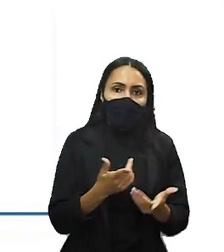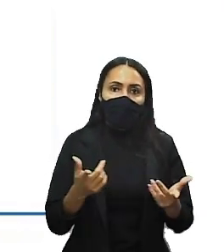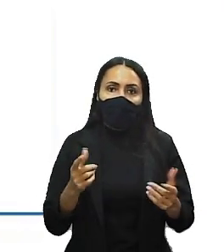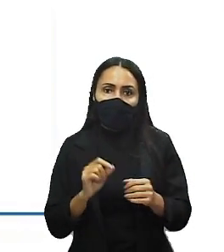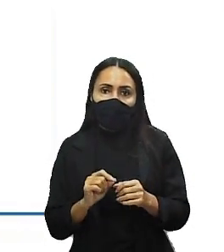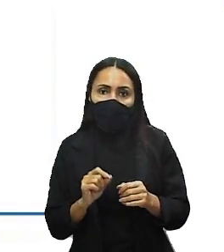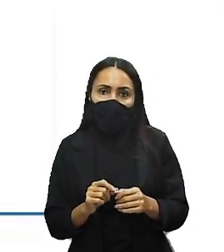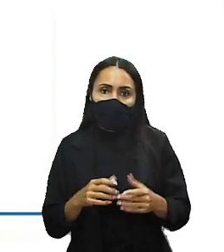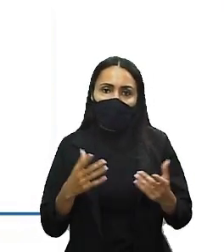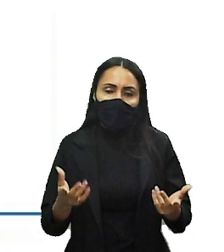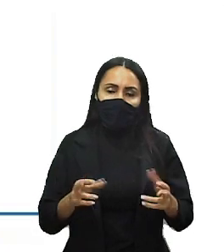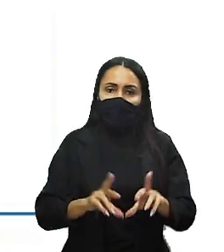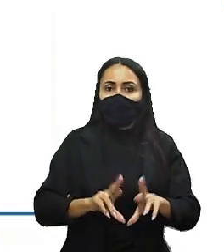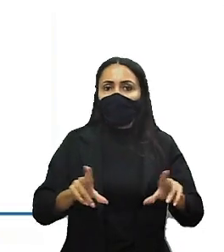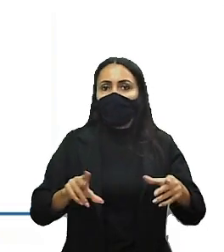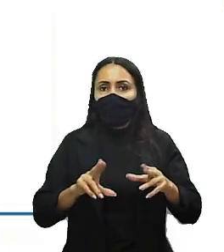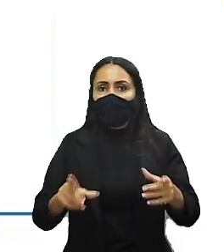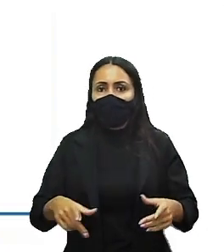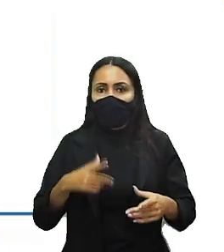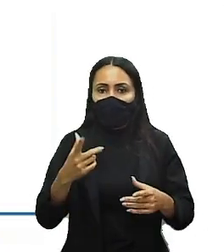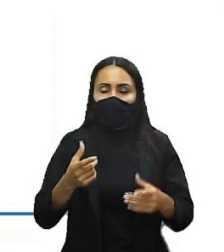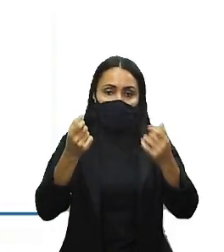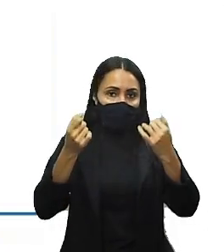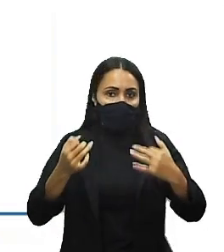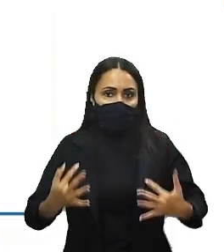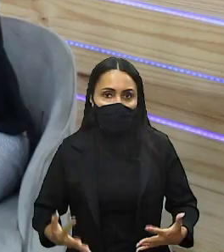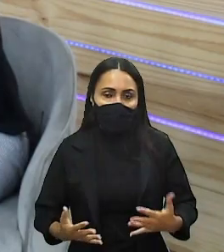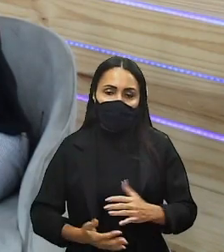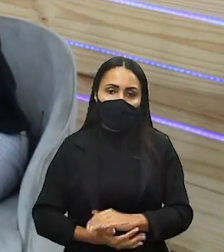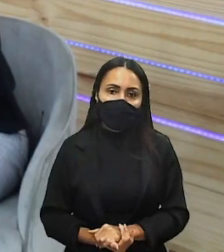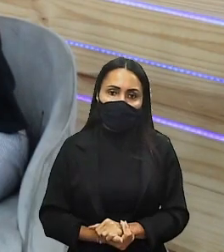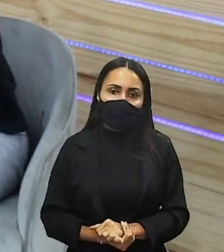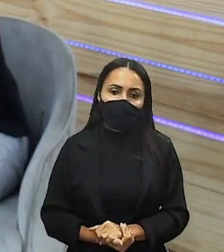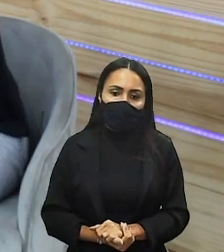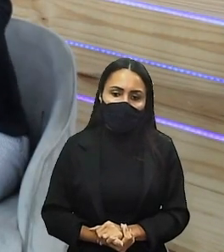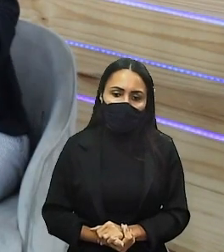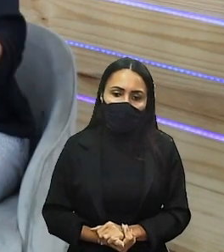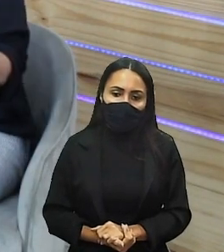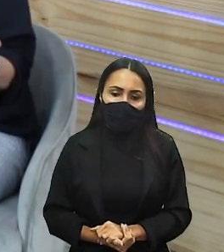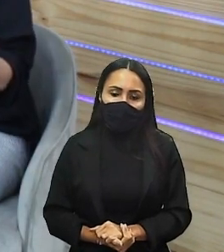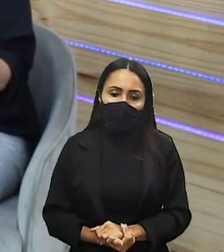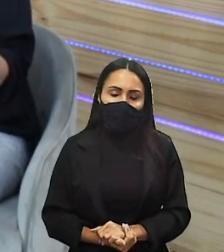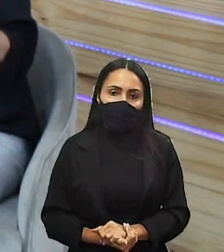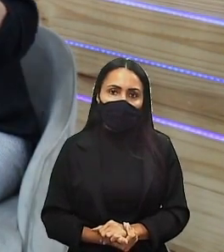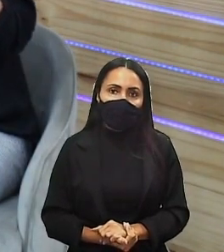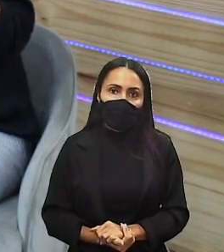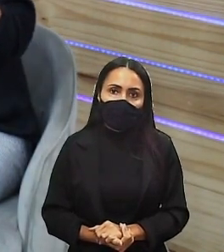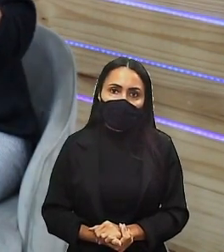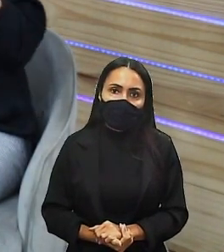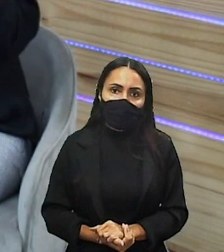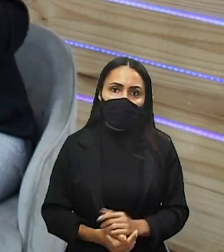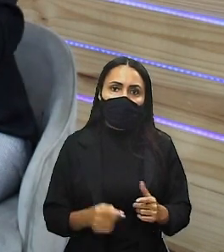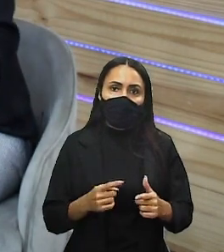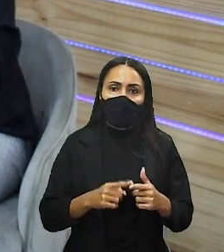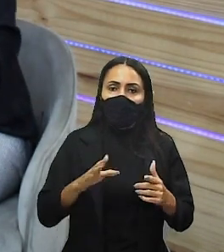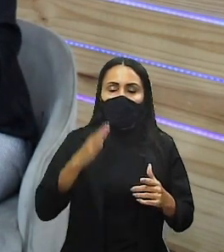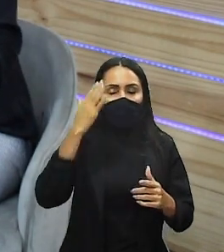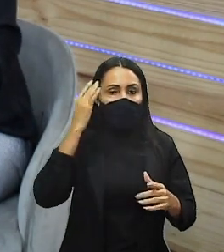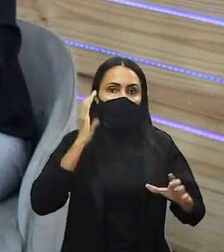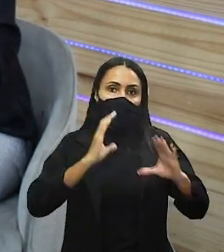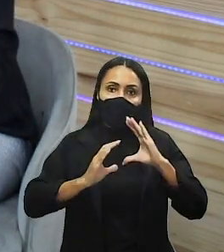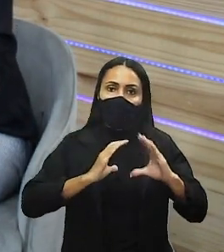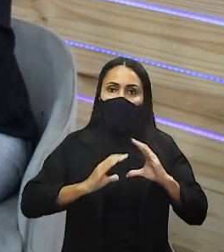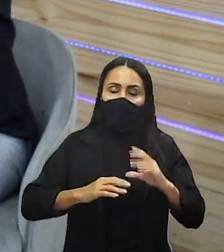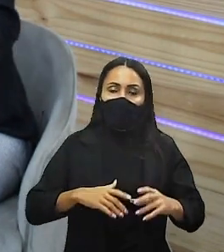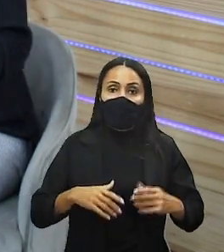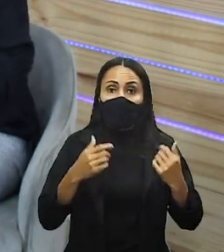vê que era uma coisa completamente diferente do que ele está colocando ali. Ele vai lá no acervo, vai lá na base, mas não acha, porque ele não soube se comunicar. E